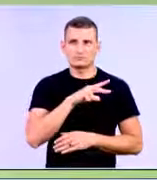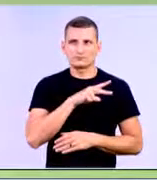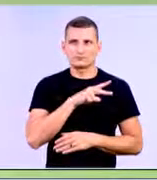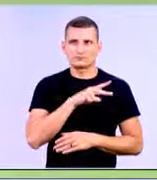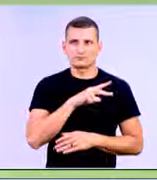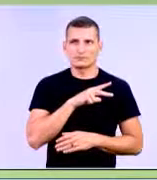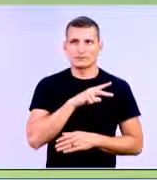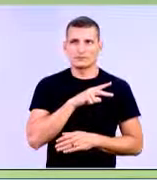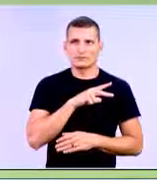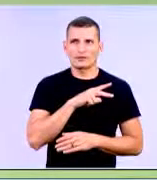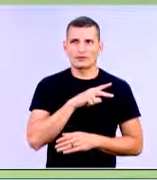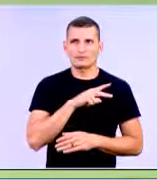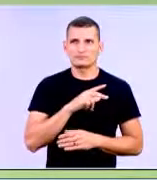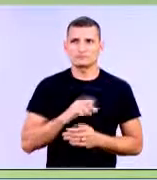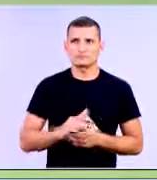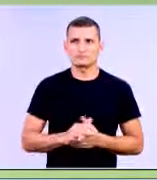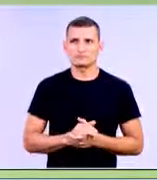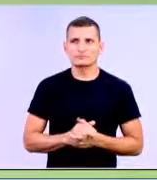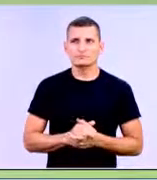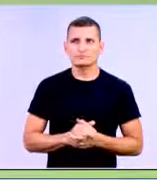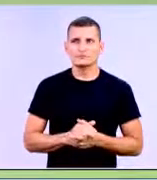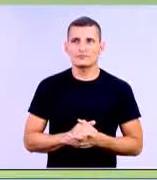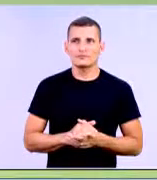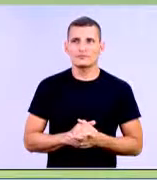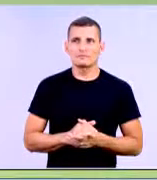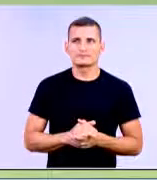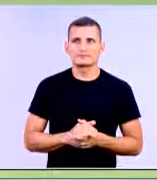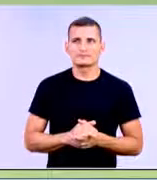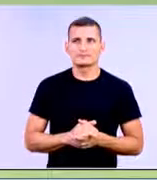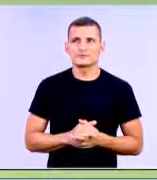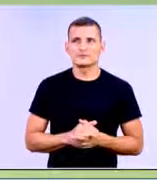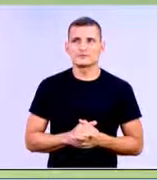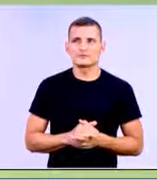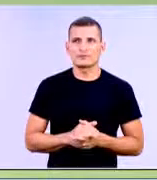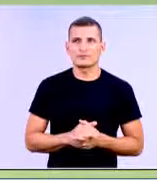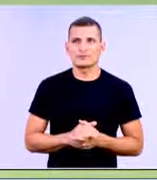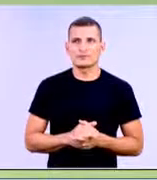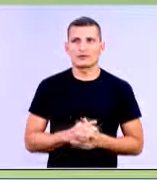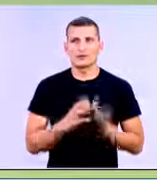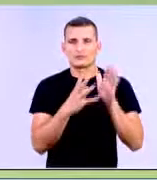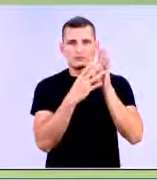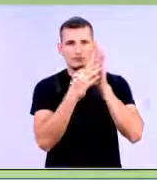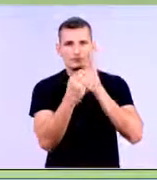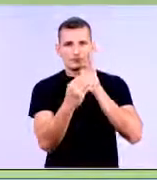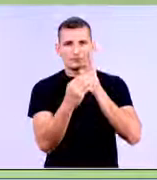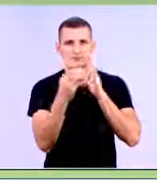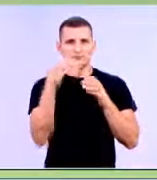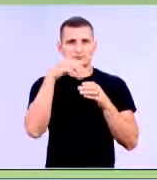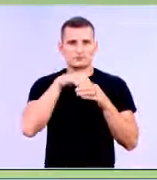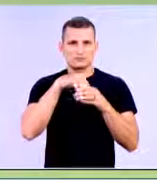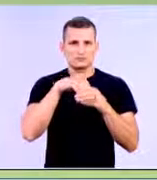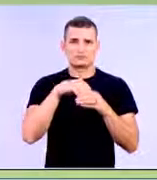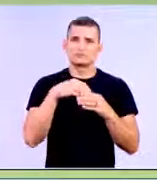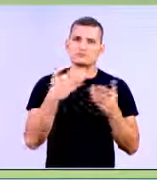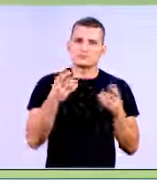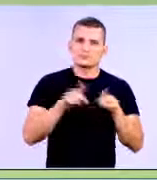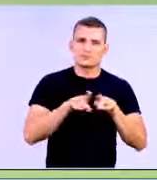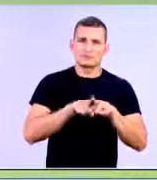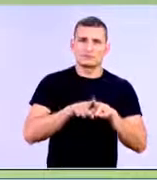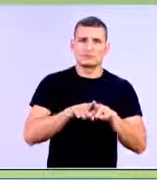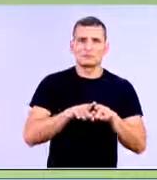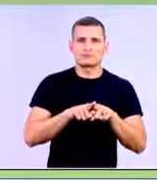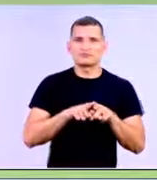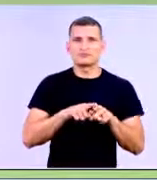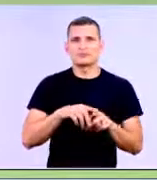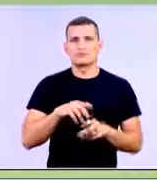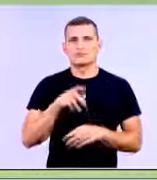jogar aqui, no modelo particular, no modelo interno e quando ela é pública. Uma